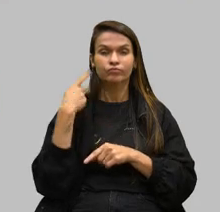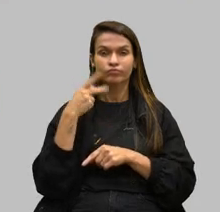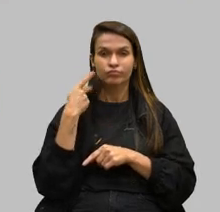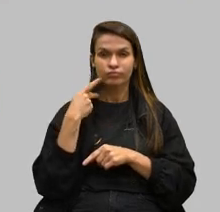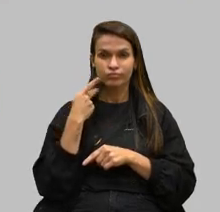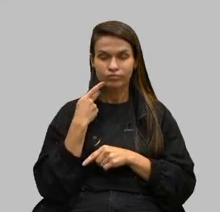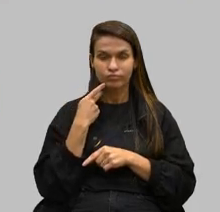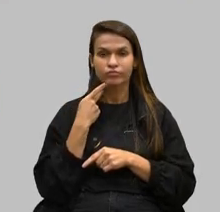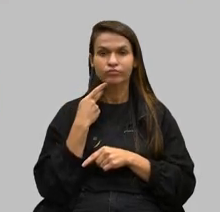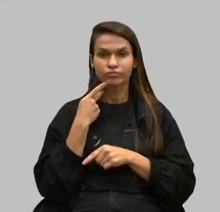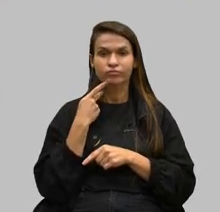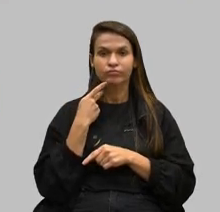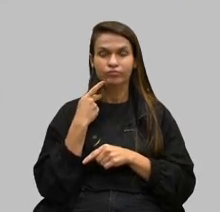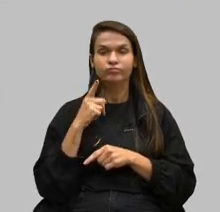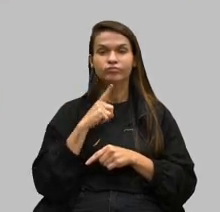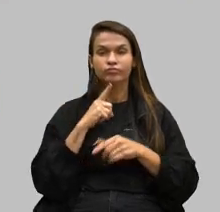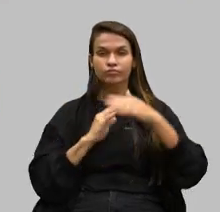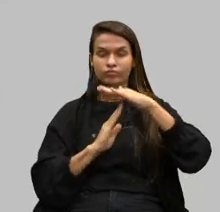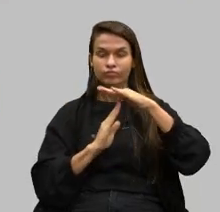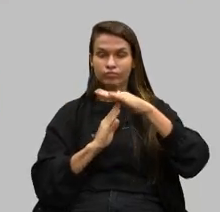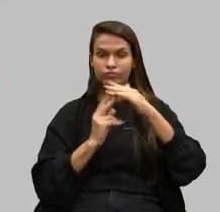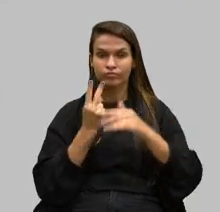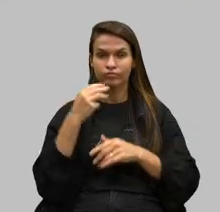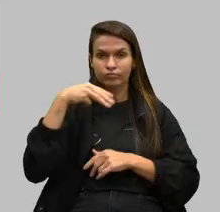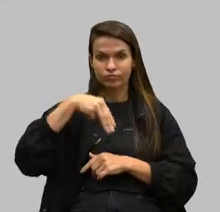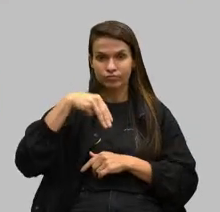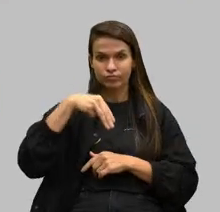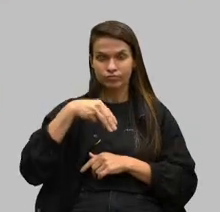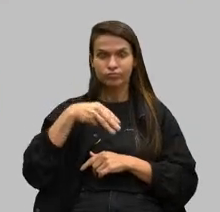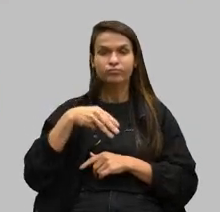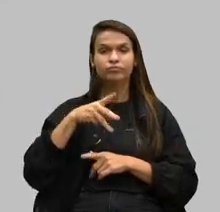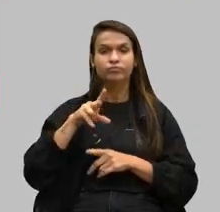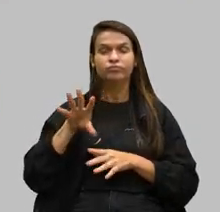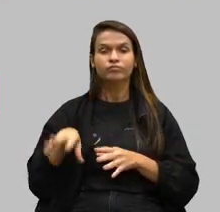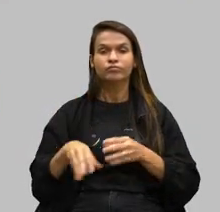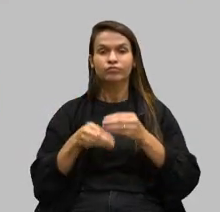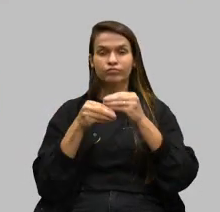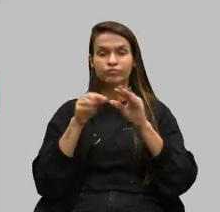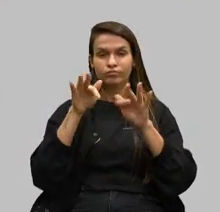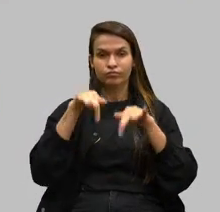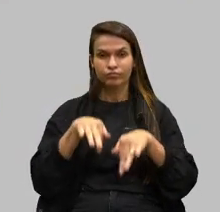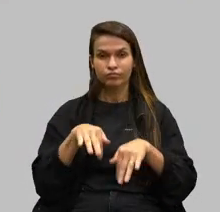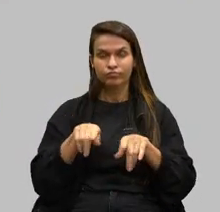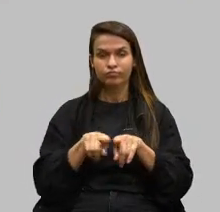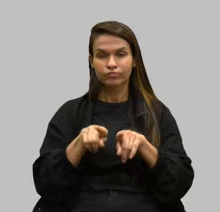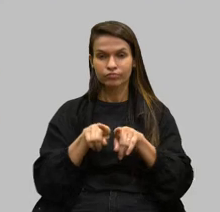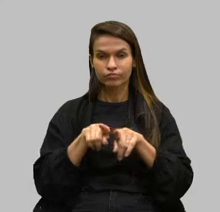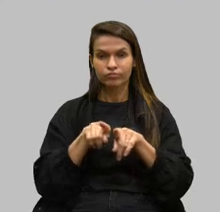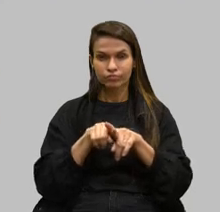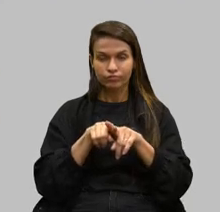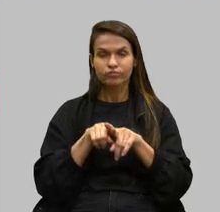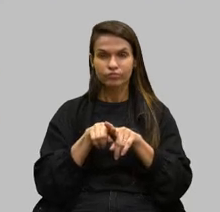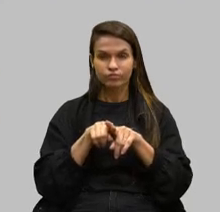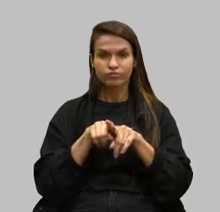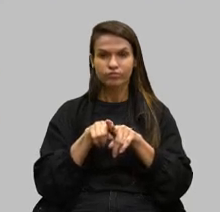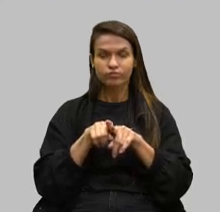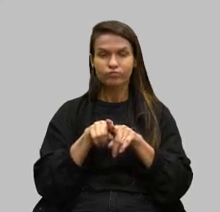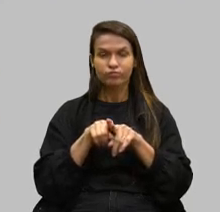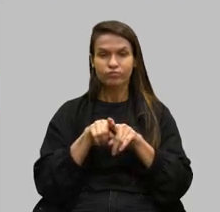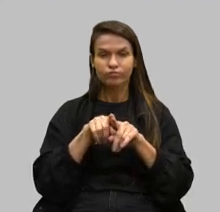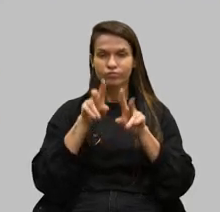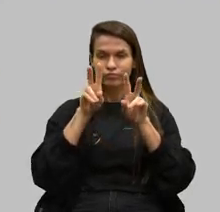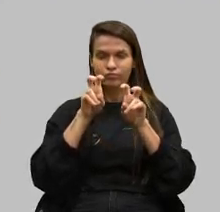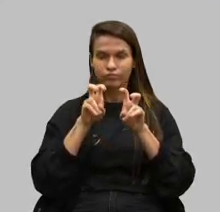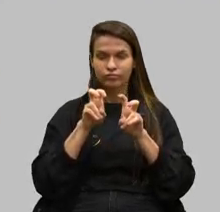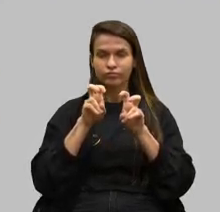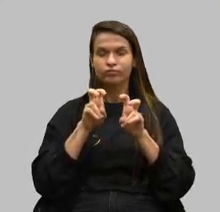interpelou disporá de 2 minutos para suas considerações finais os requerimentos decorrentes dessa reunião deverão